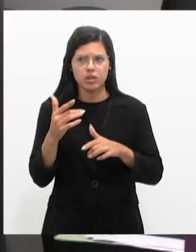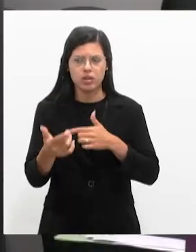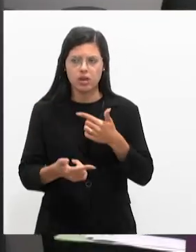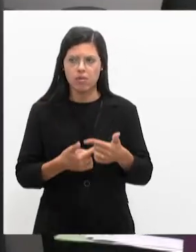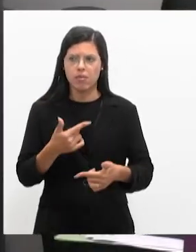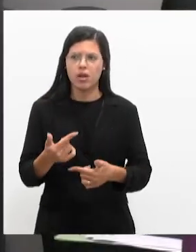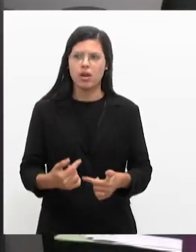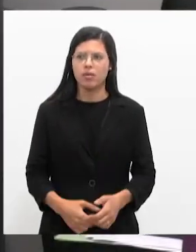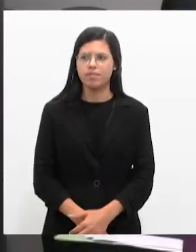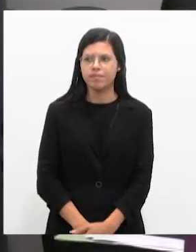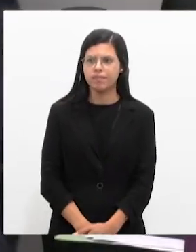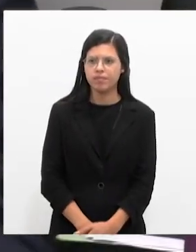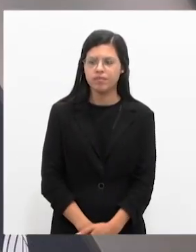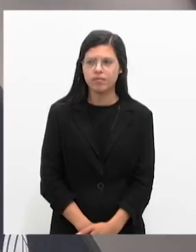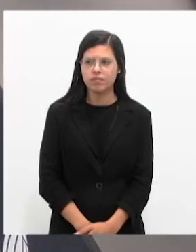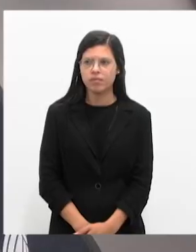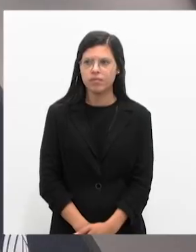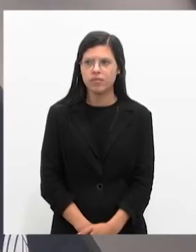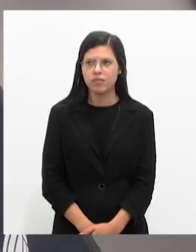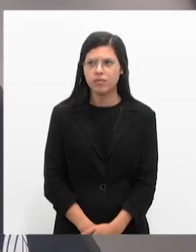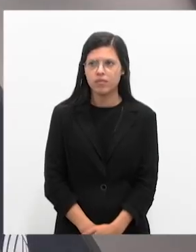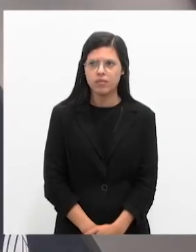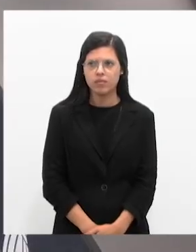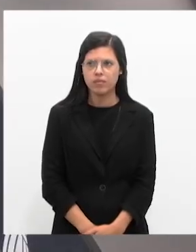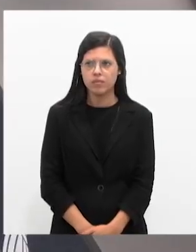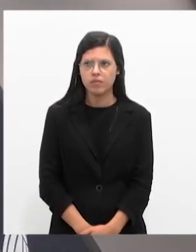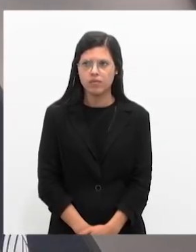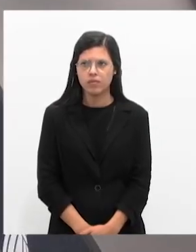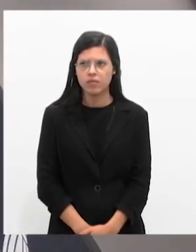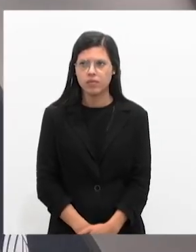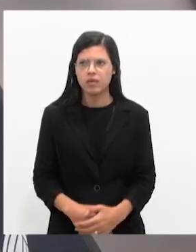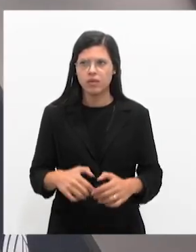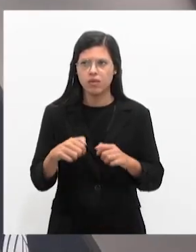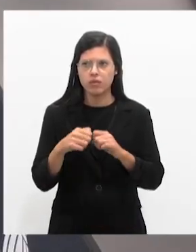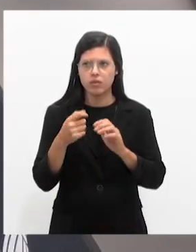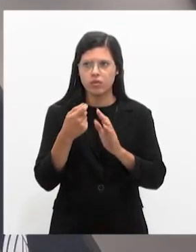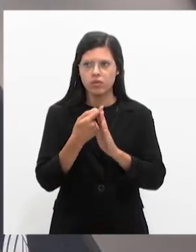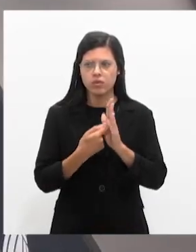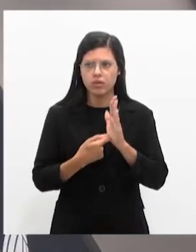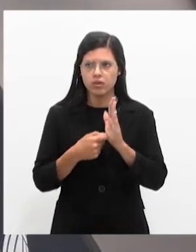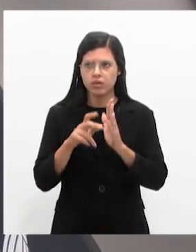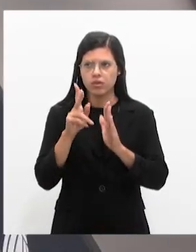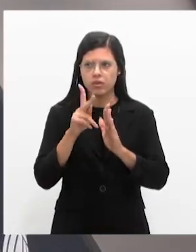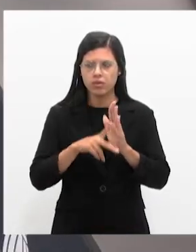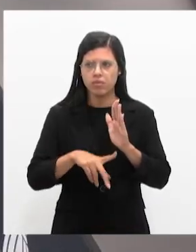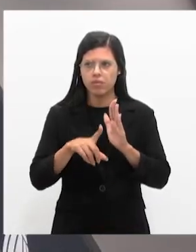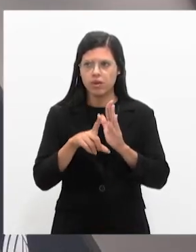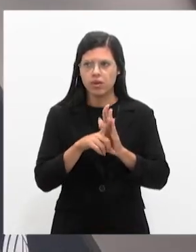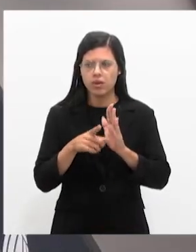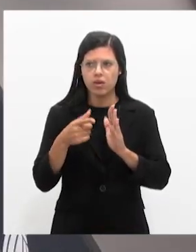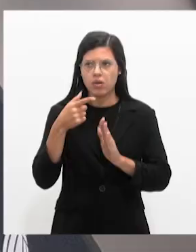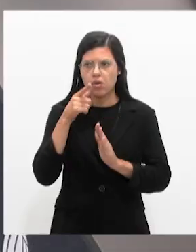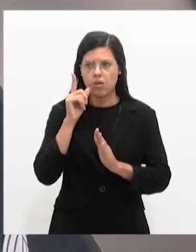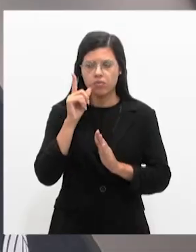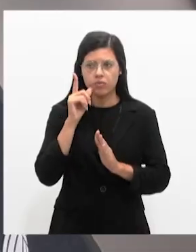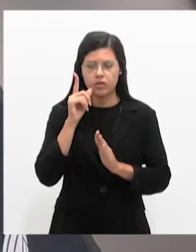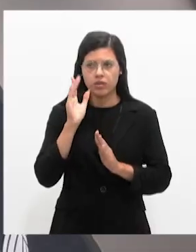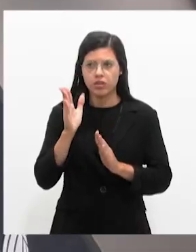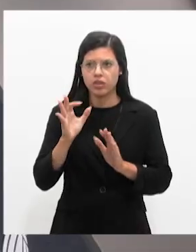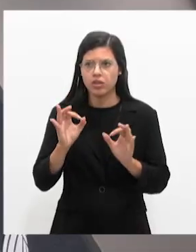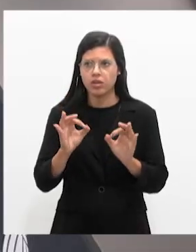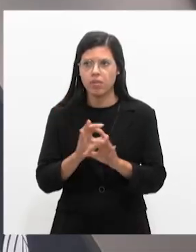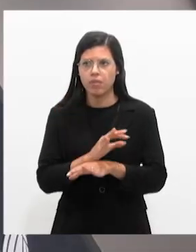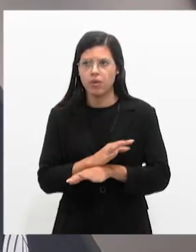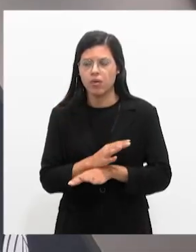uma parte. Eu fiz a redação desse PL ontem. Já está pronto. Justamente para a gente pensar nisso.